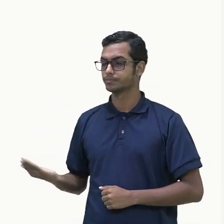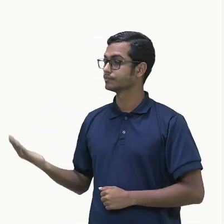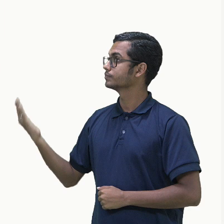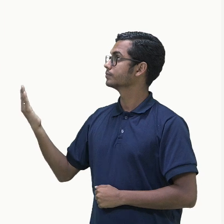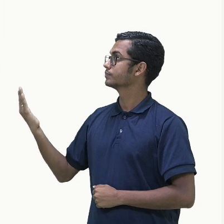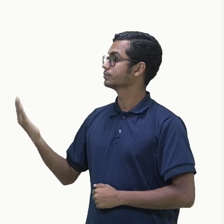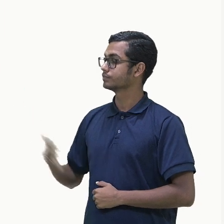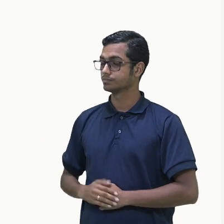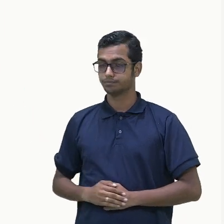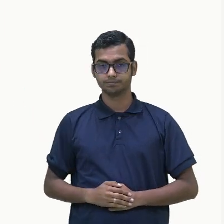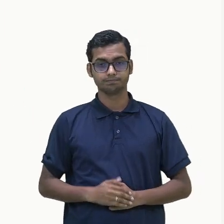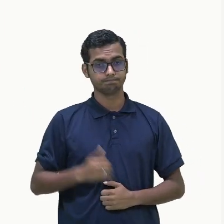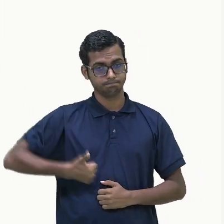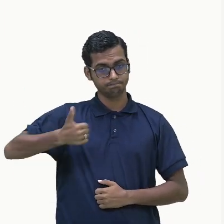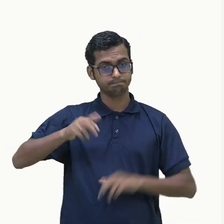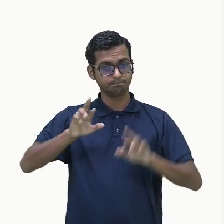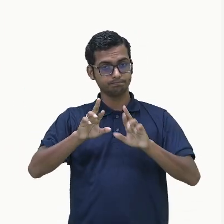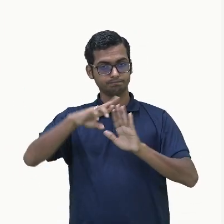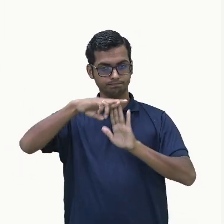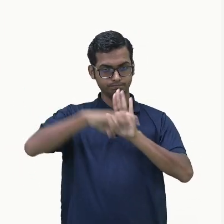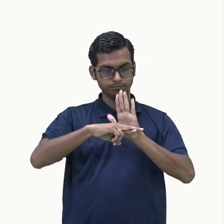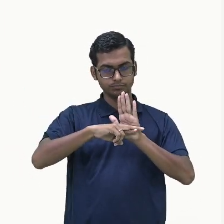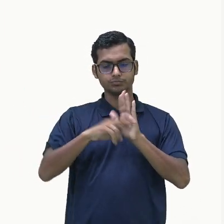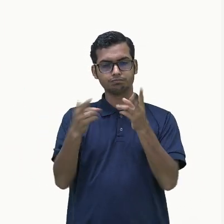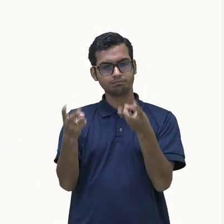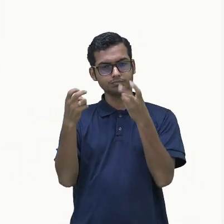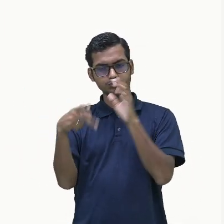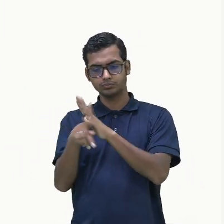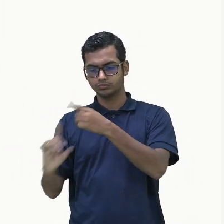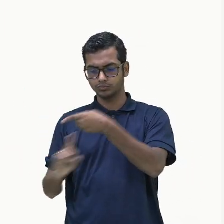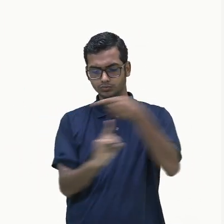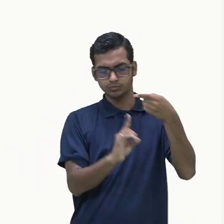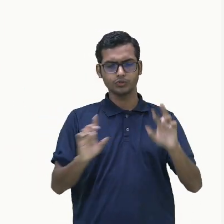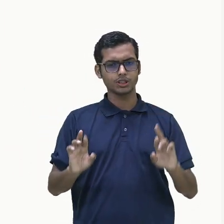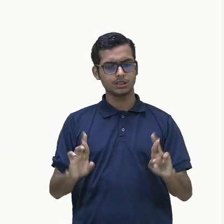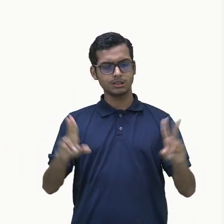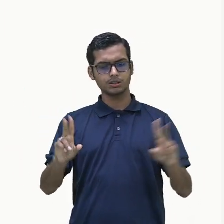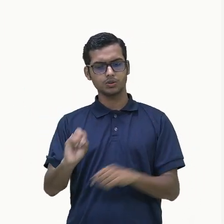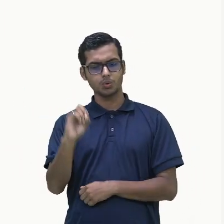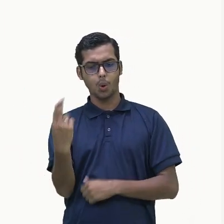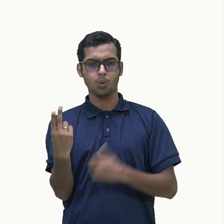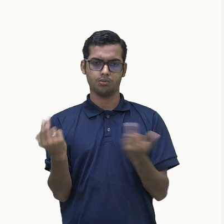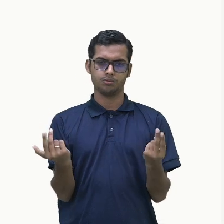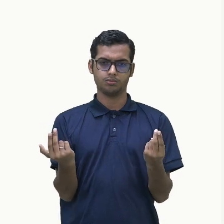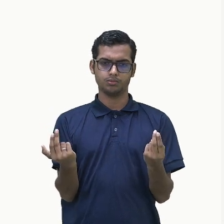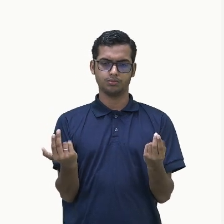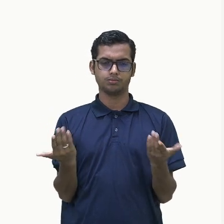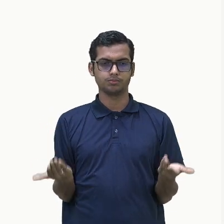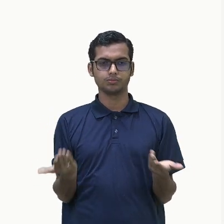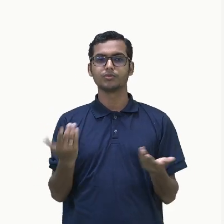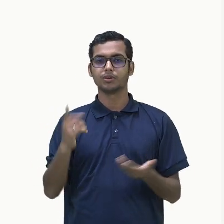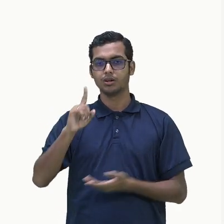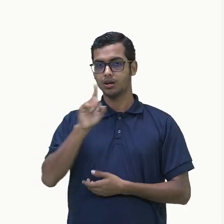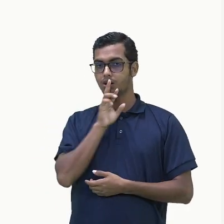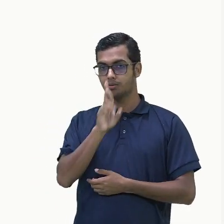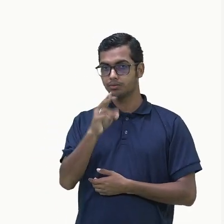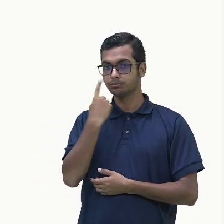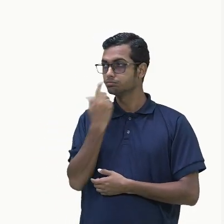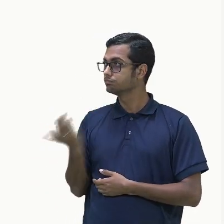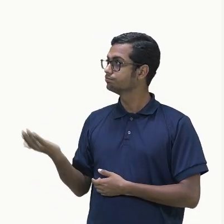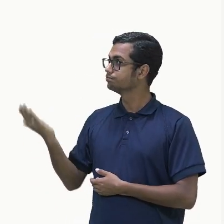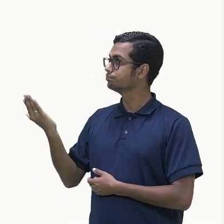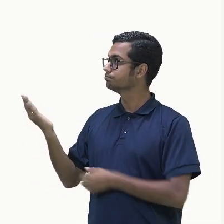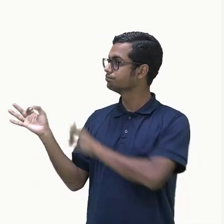primeira regra é olhar se os denominadores são iguais ou diferentes. São iguais? Não, são diferentes. Então, a regra